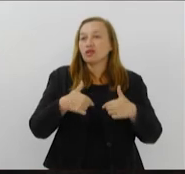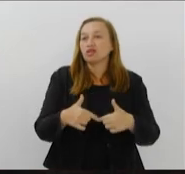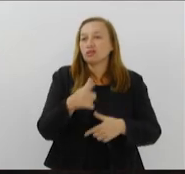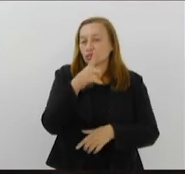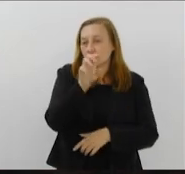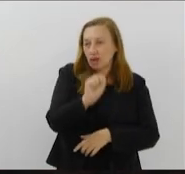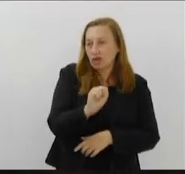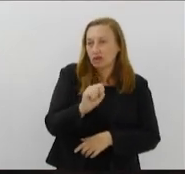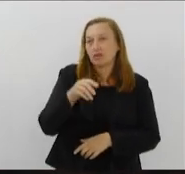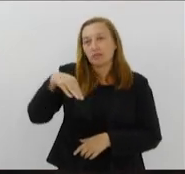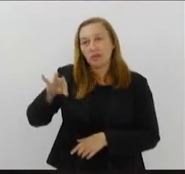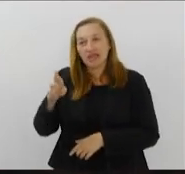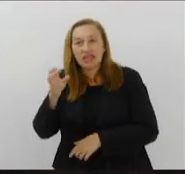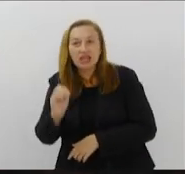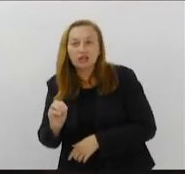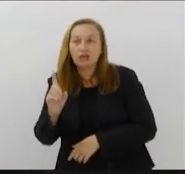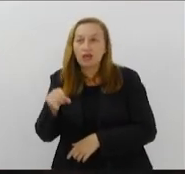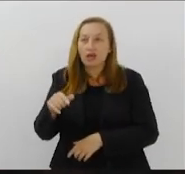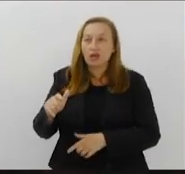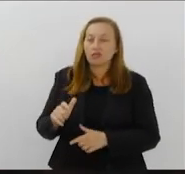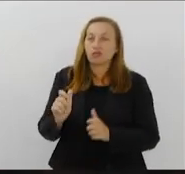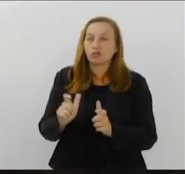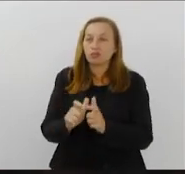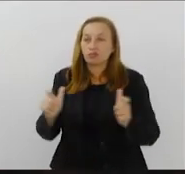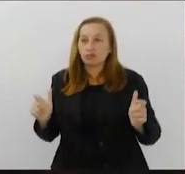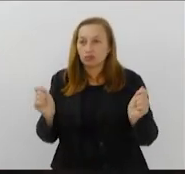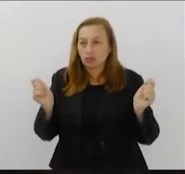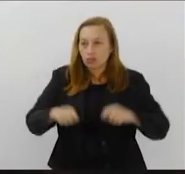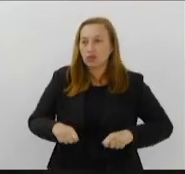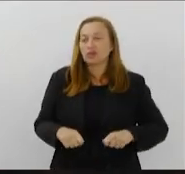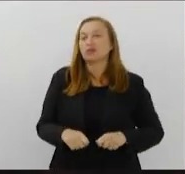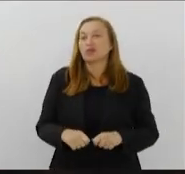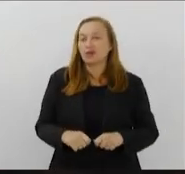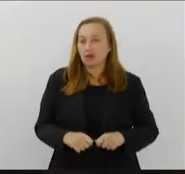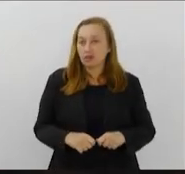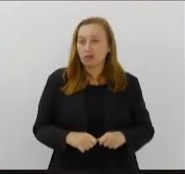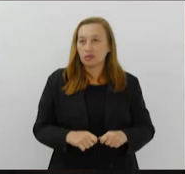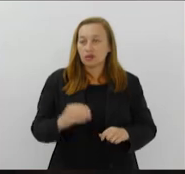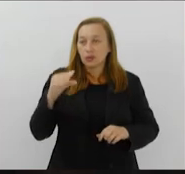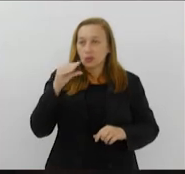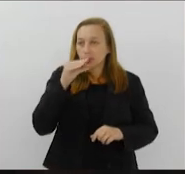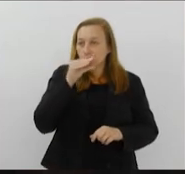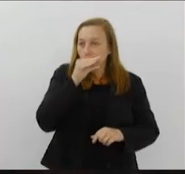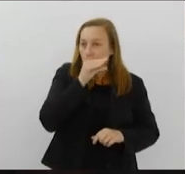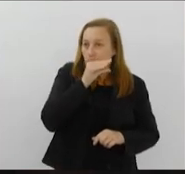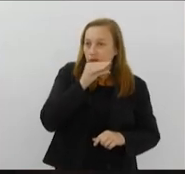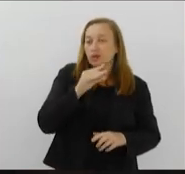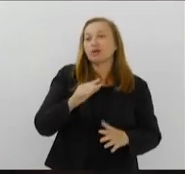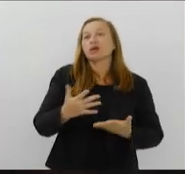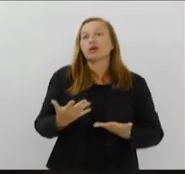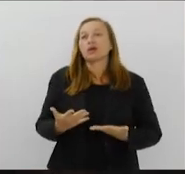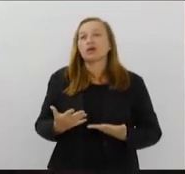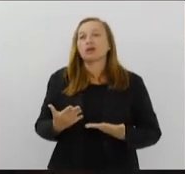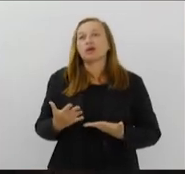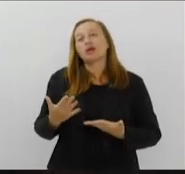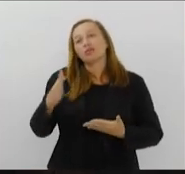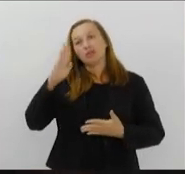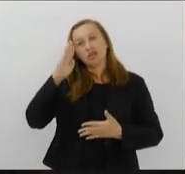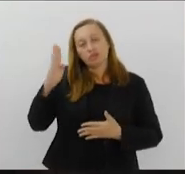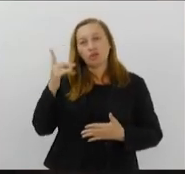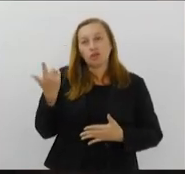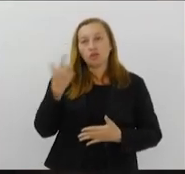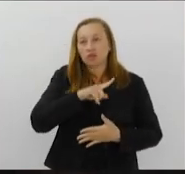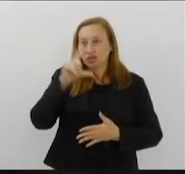O metano é um dos gases que tem maior potencial de aquecimento, então, é fundamental que a gente